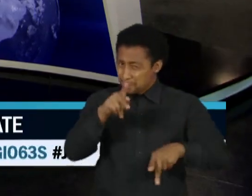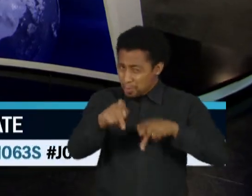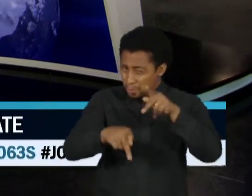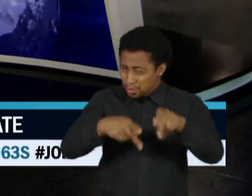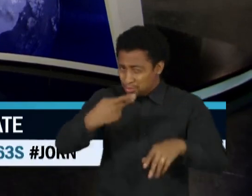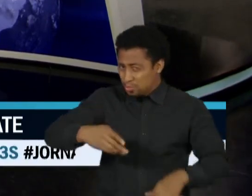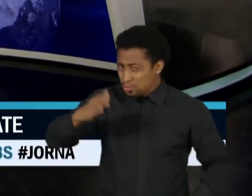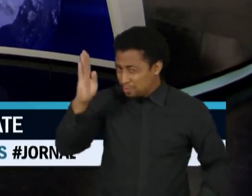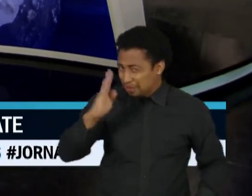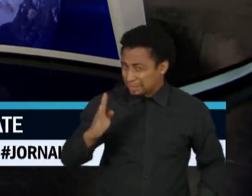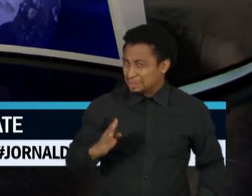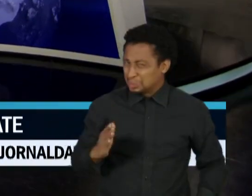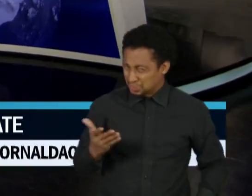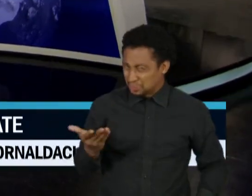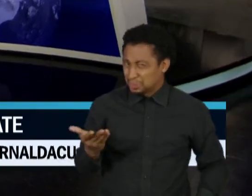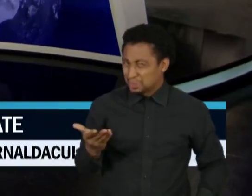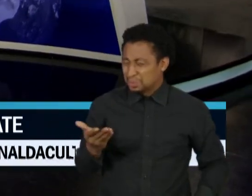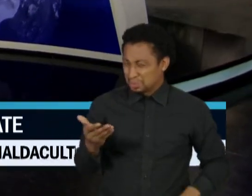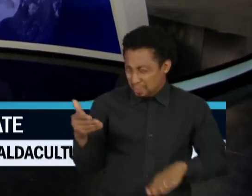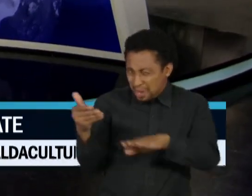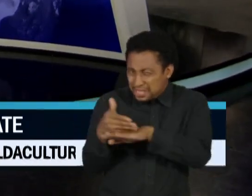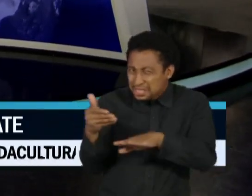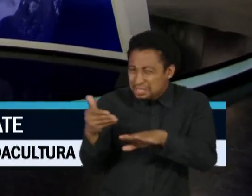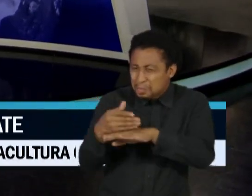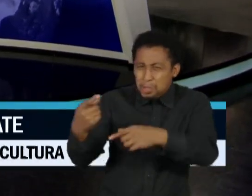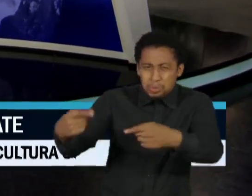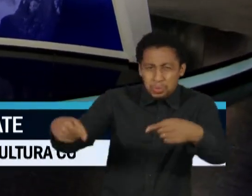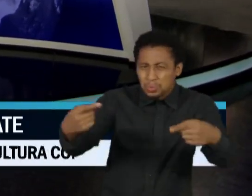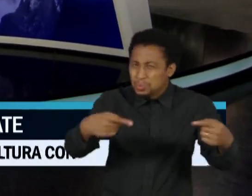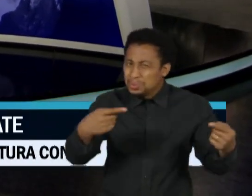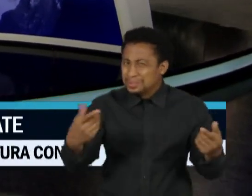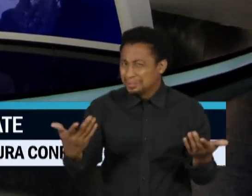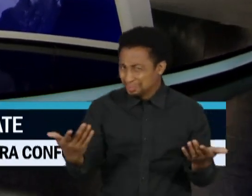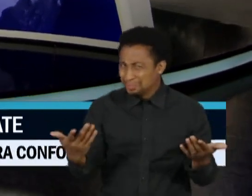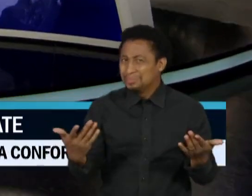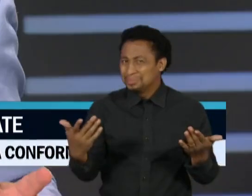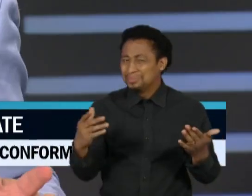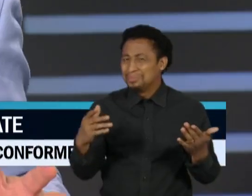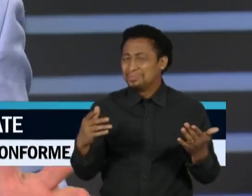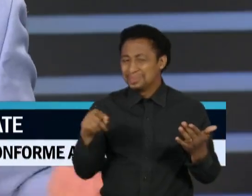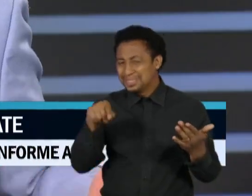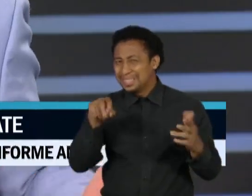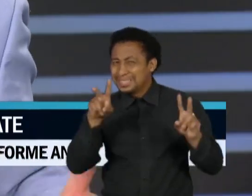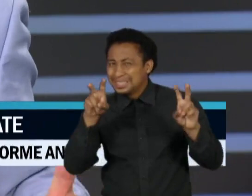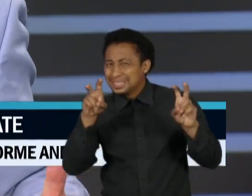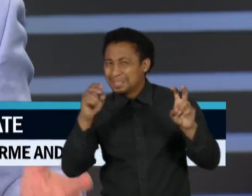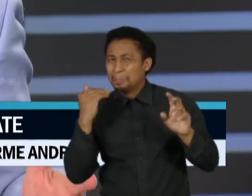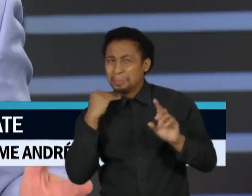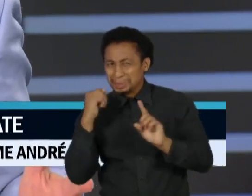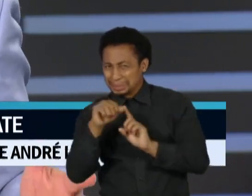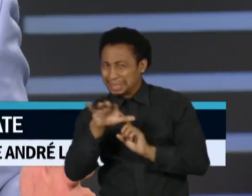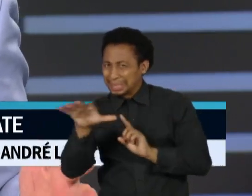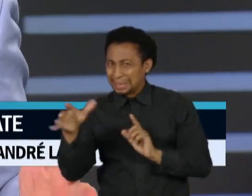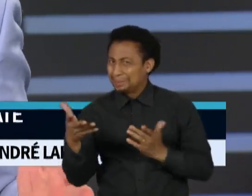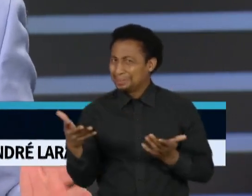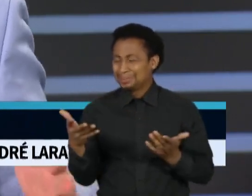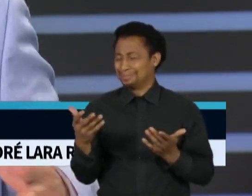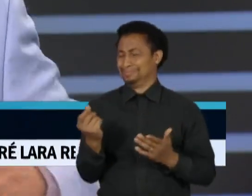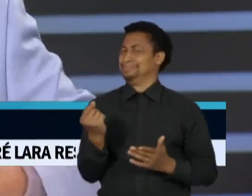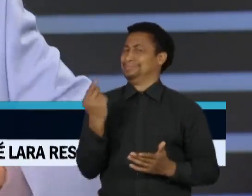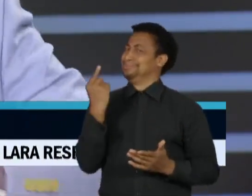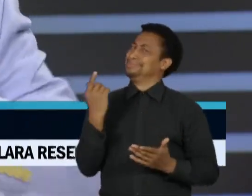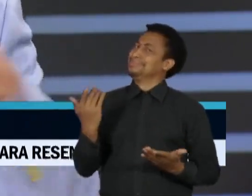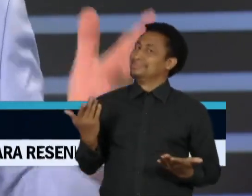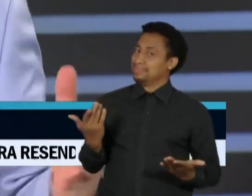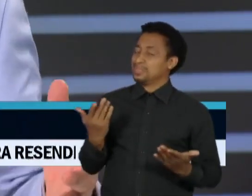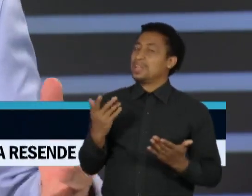desse papo? Me parece que não. O que a gente vive hoje, claramente, é uma espécie de um vácuo, né?